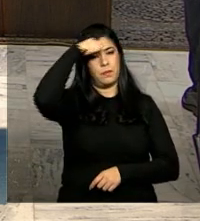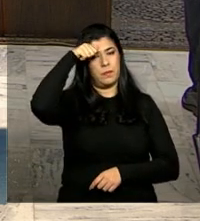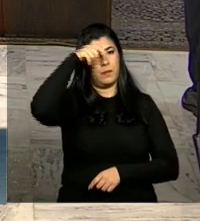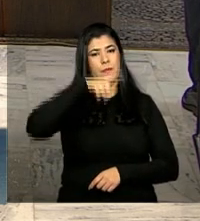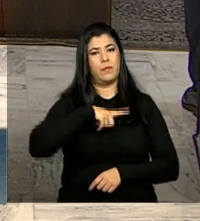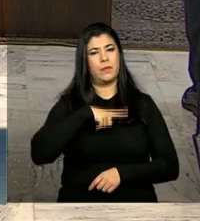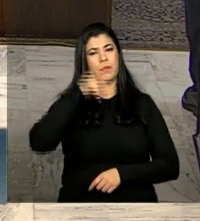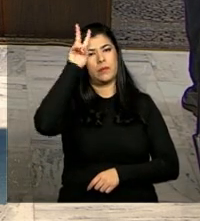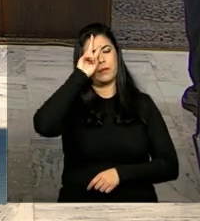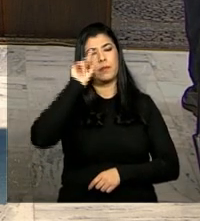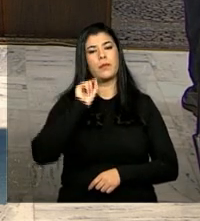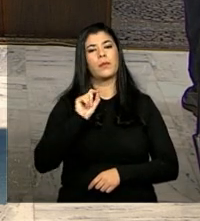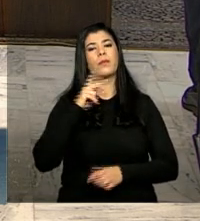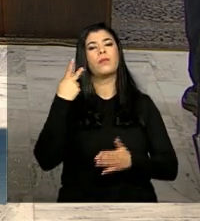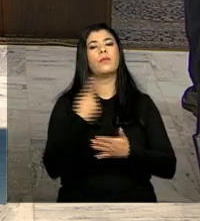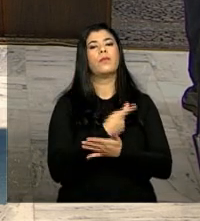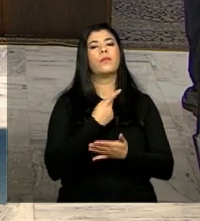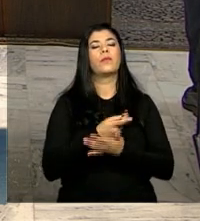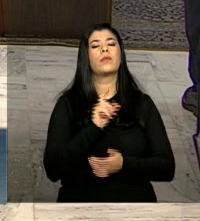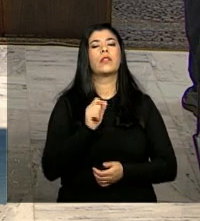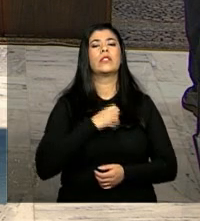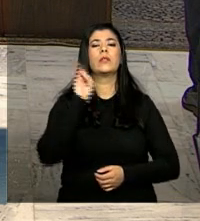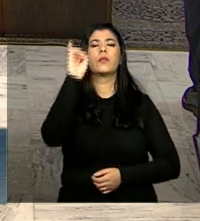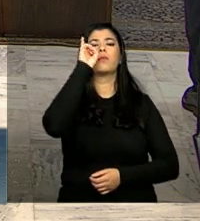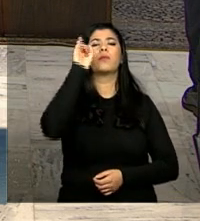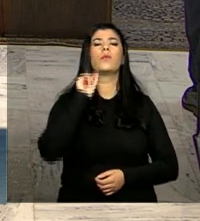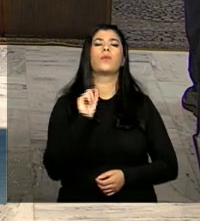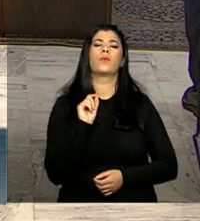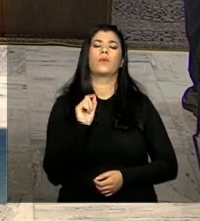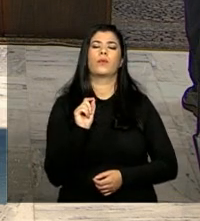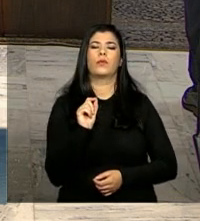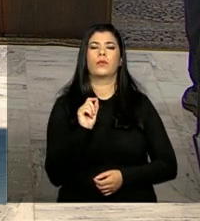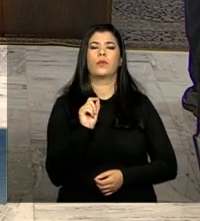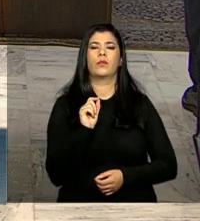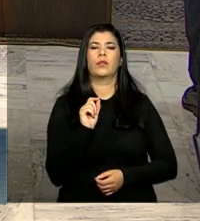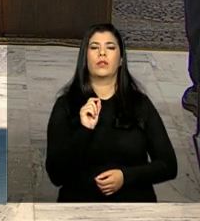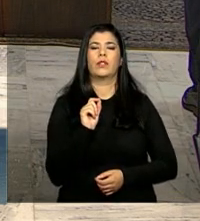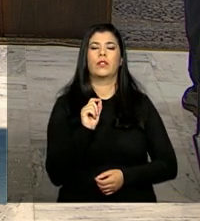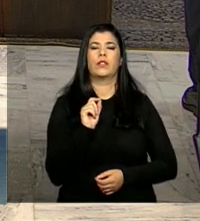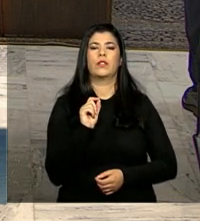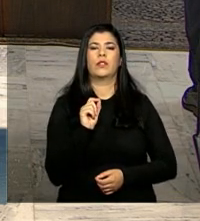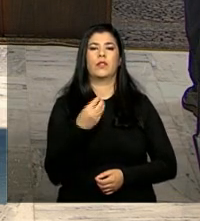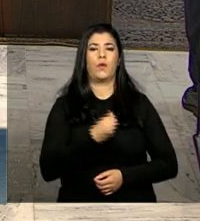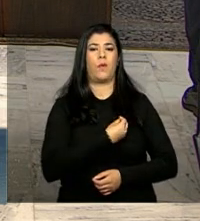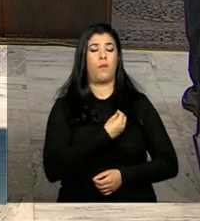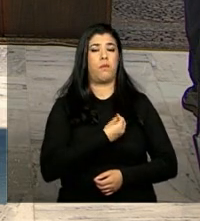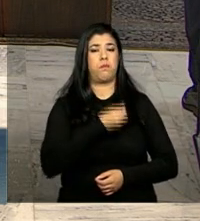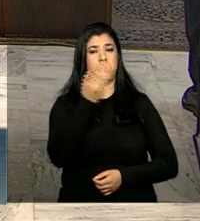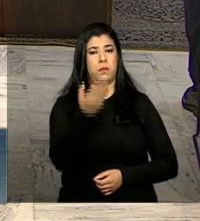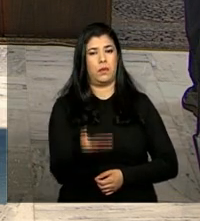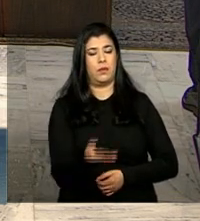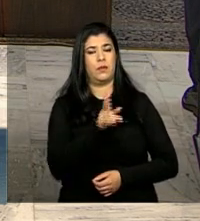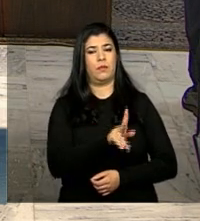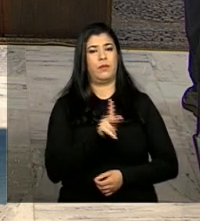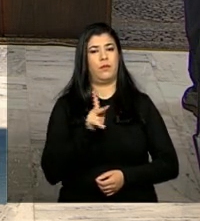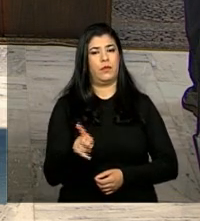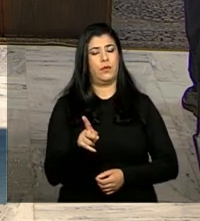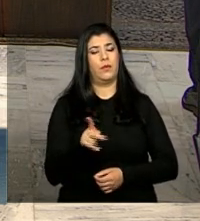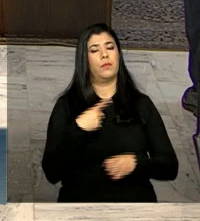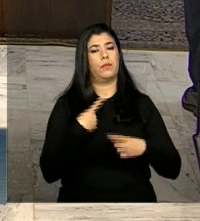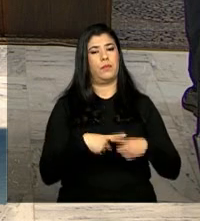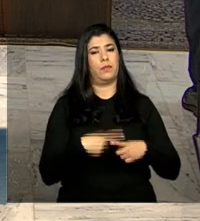o seguinte a importância da presença do professor o Brasil